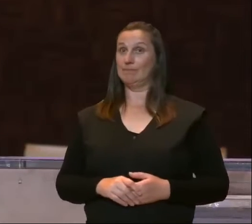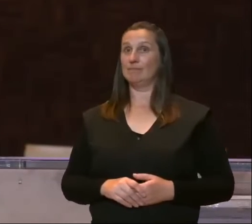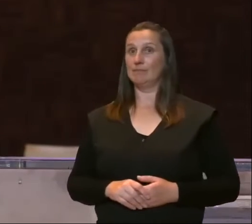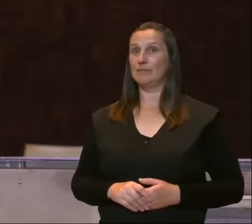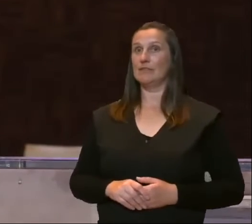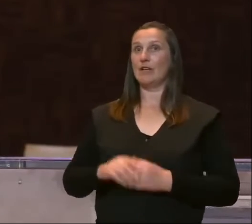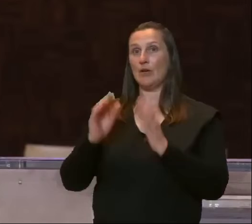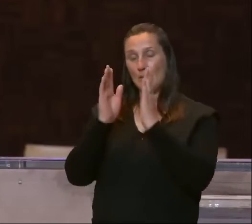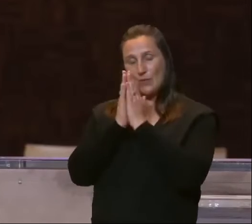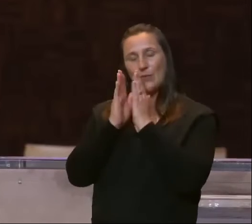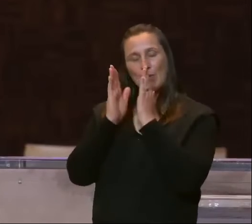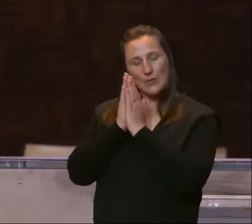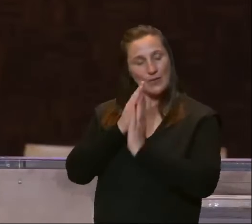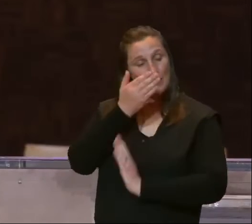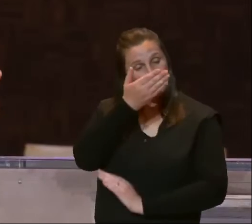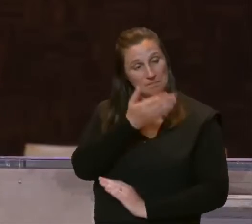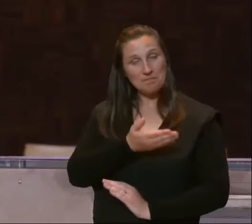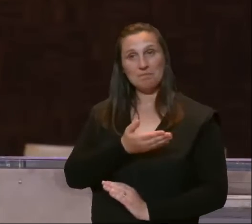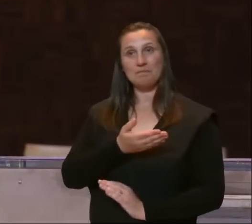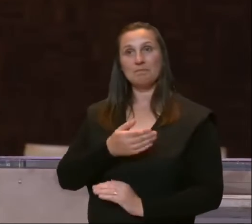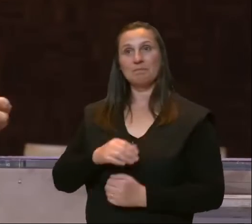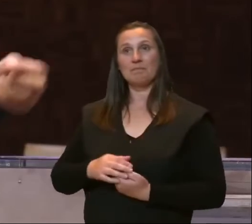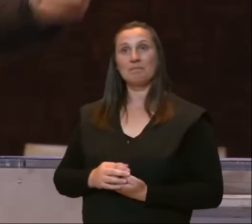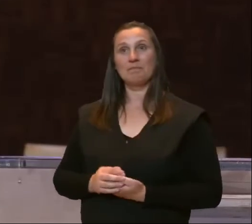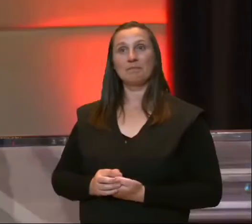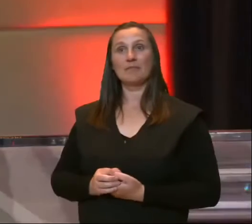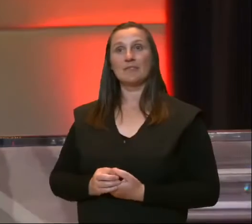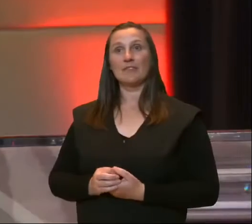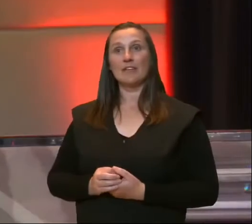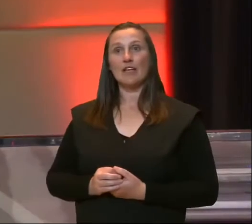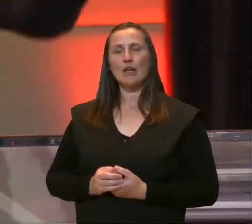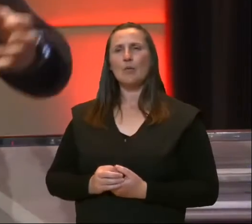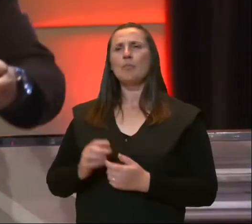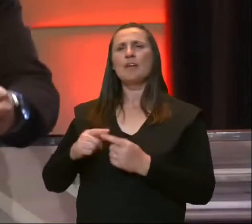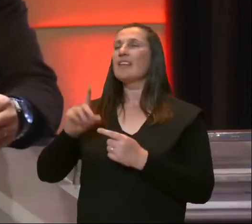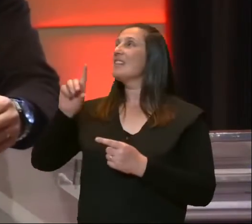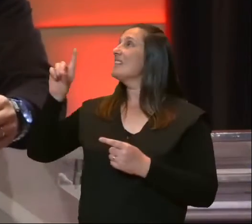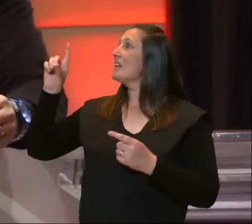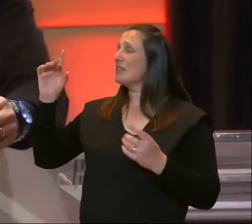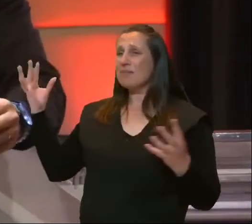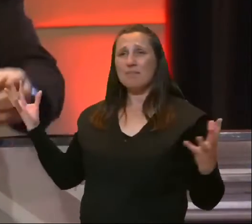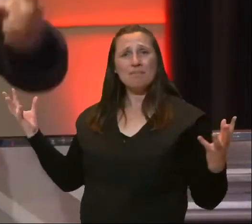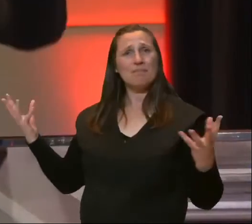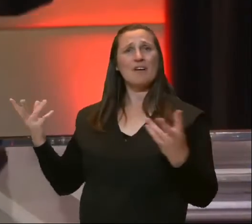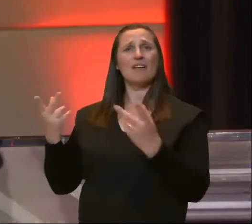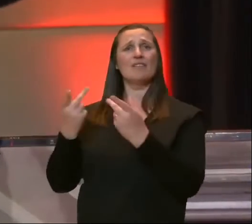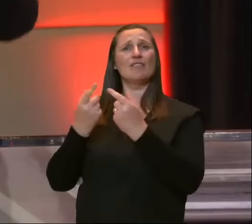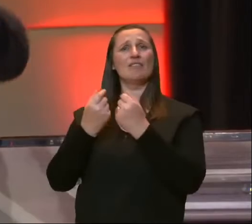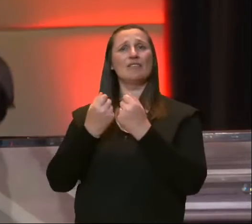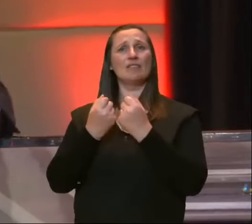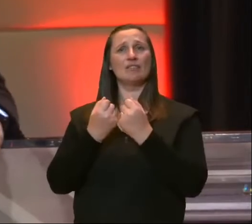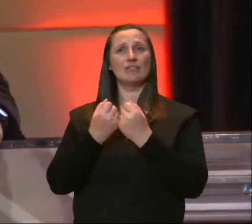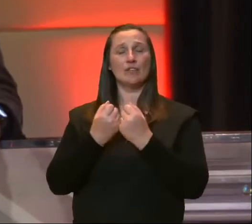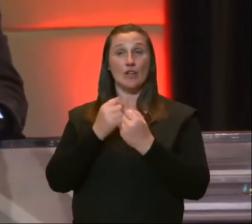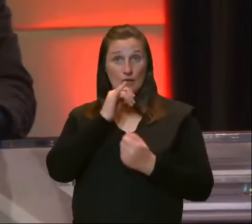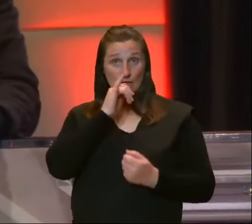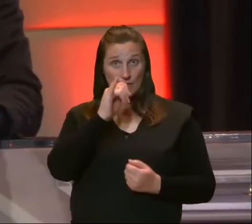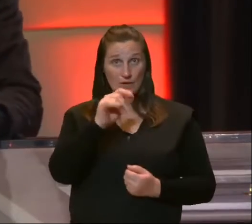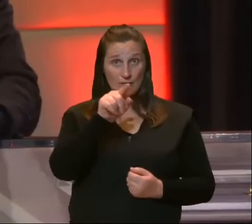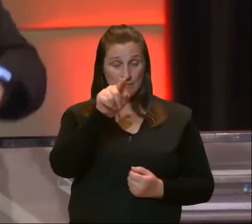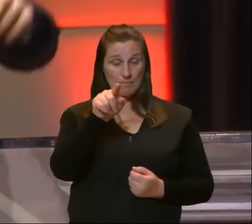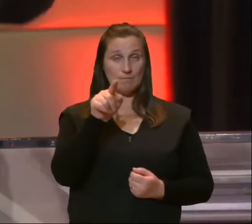começaram a dar risada. Por quê? Porque Deus é tremendo. Deixa eu te dizer uma